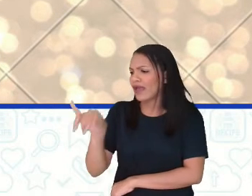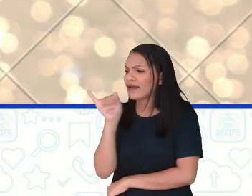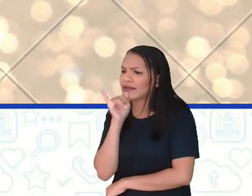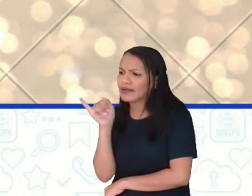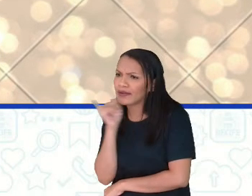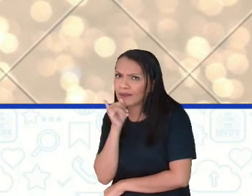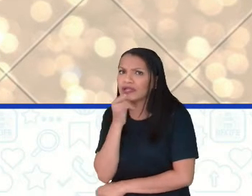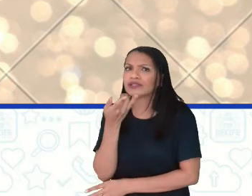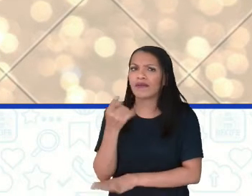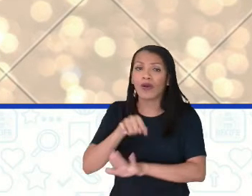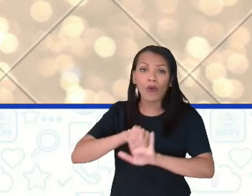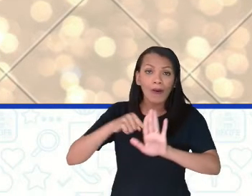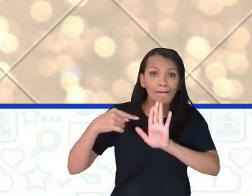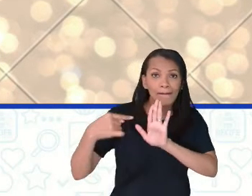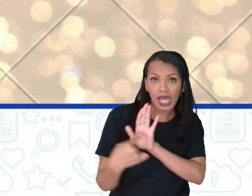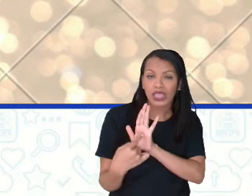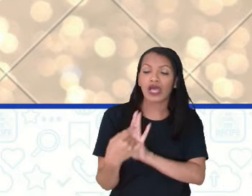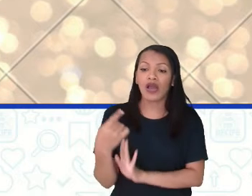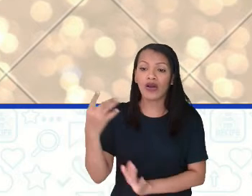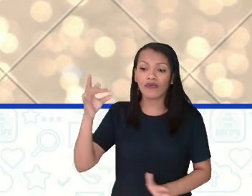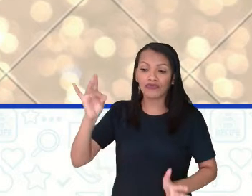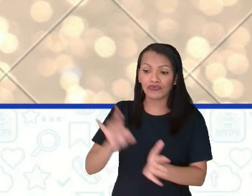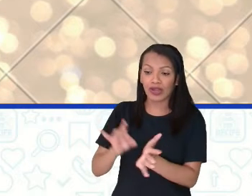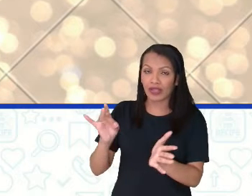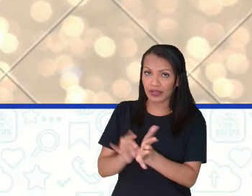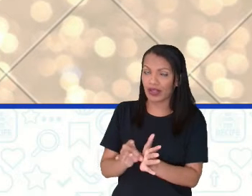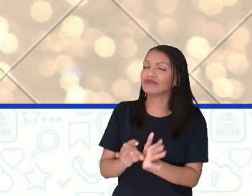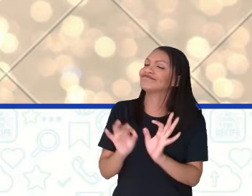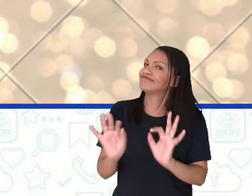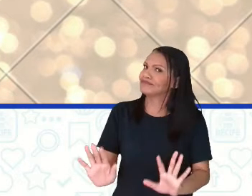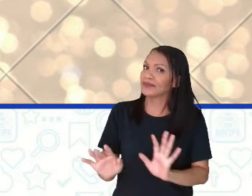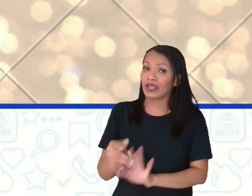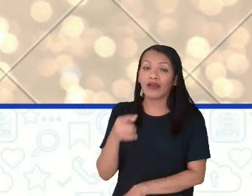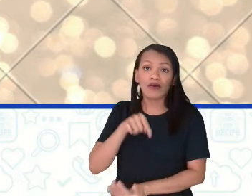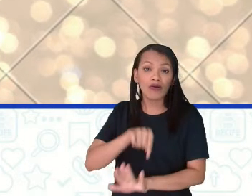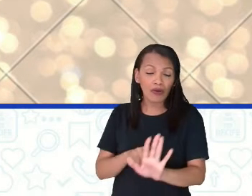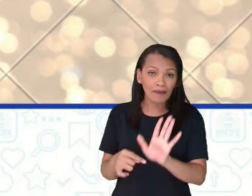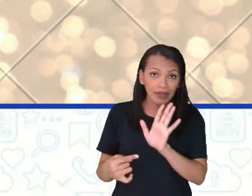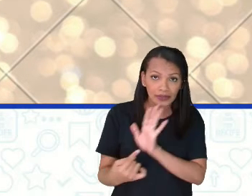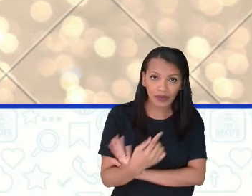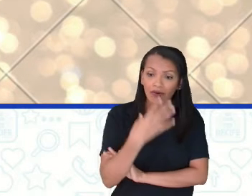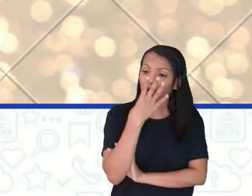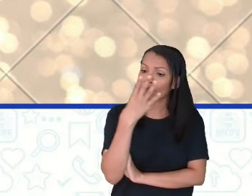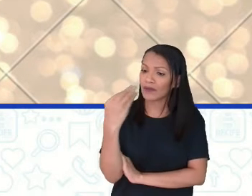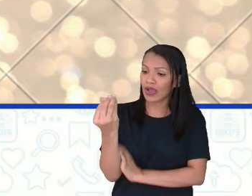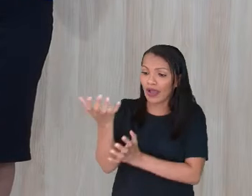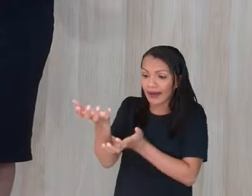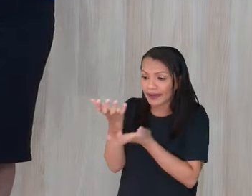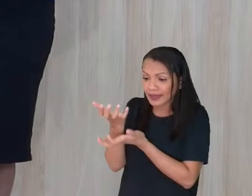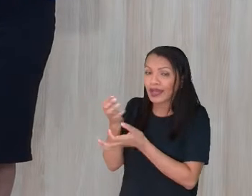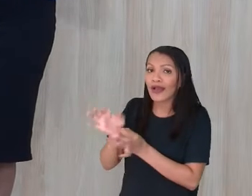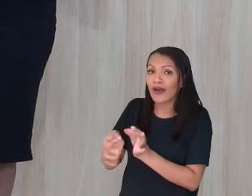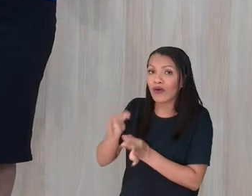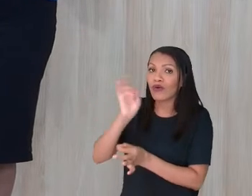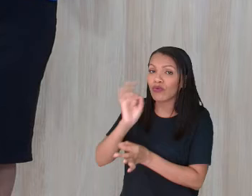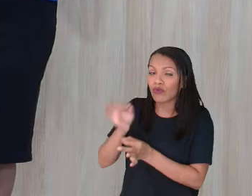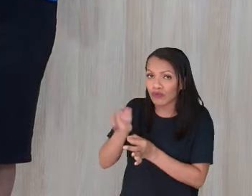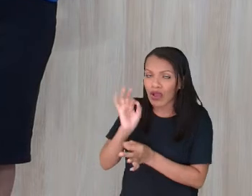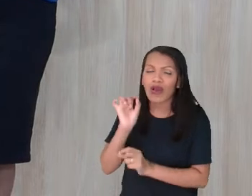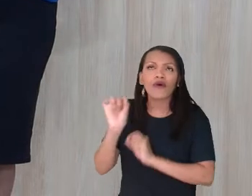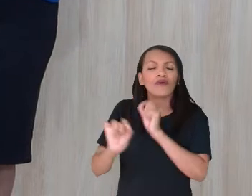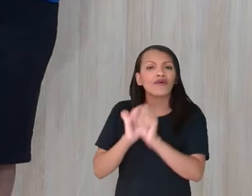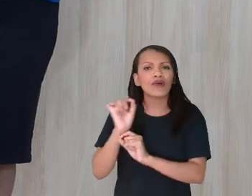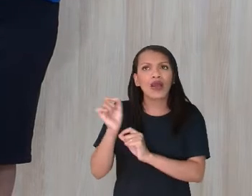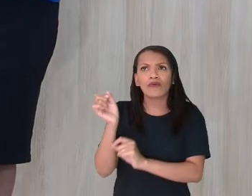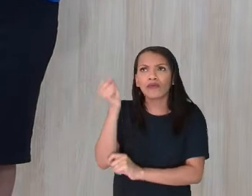falando de uma metáfora, a gente não está falando de fato de uma raposa que literalmente quer uvas. Não, a gente está usando ali como um